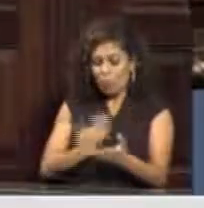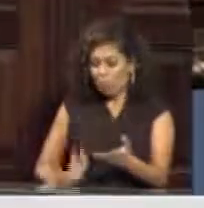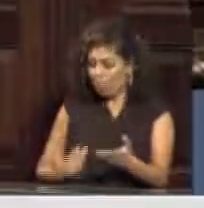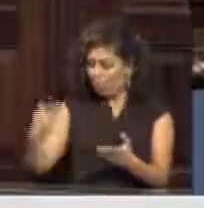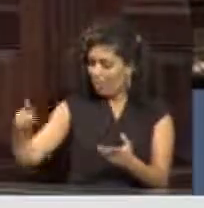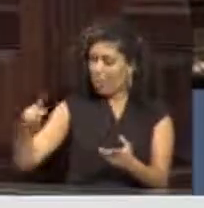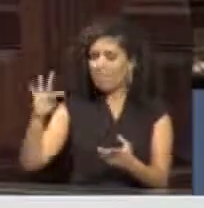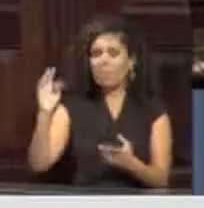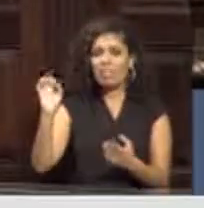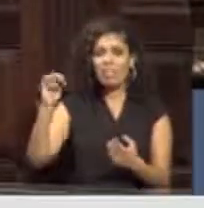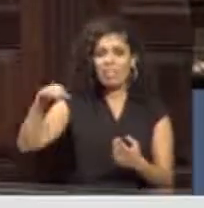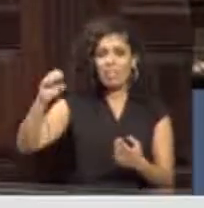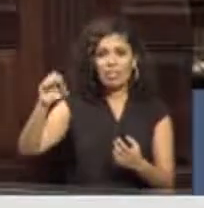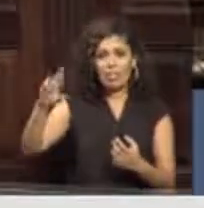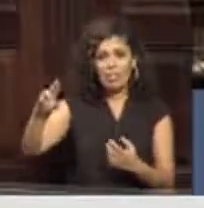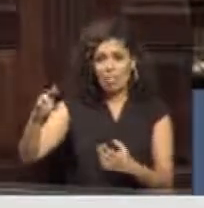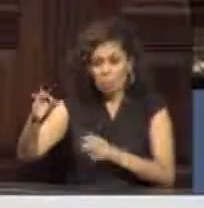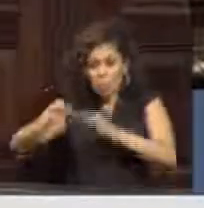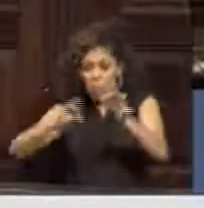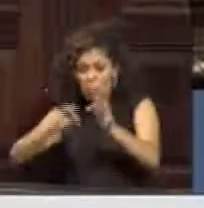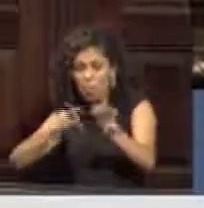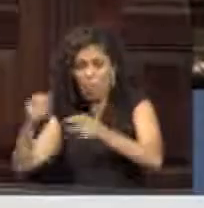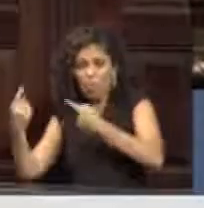Um segundo ponto muito importante